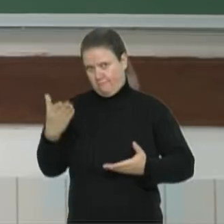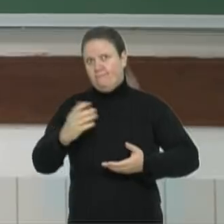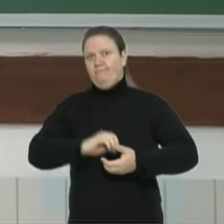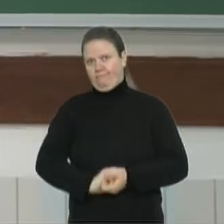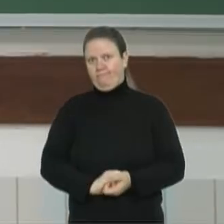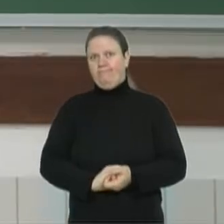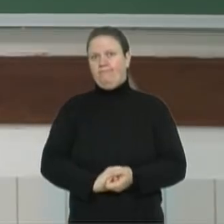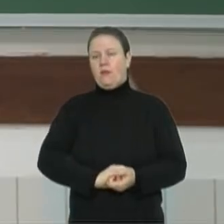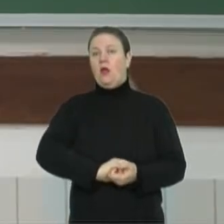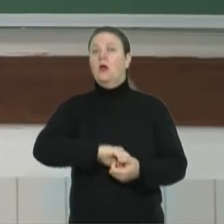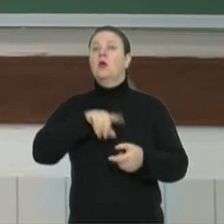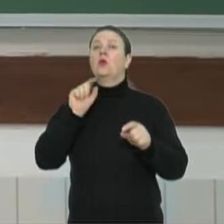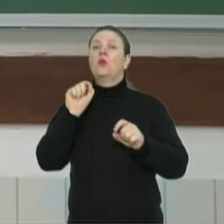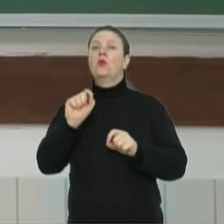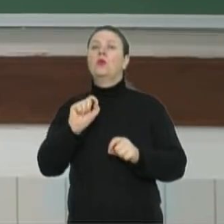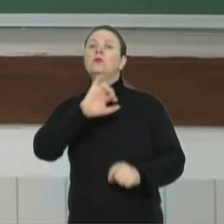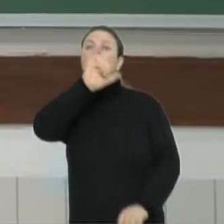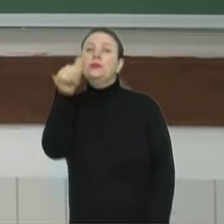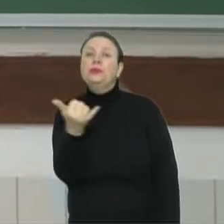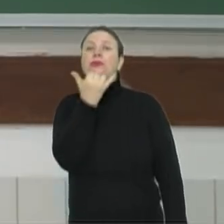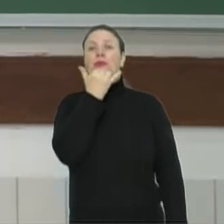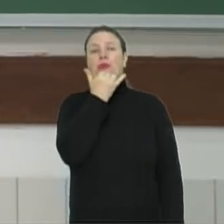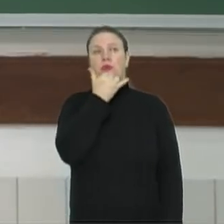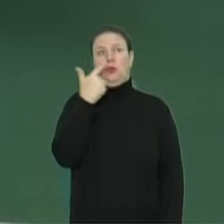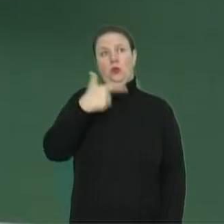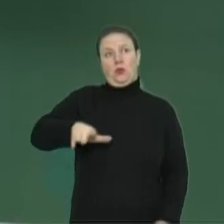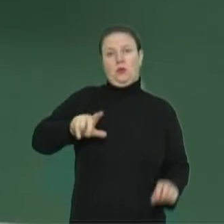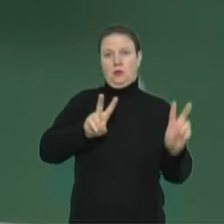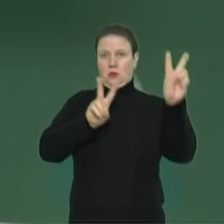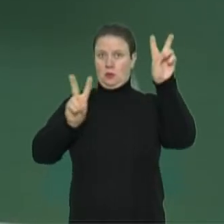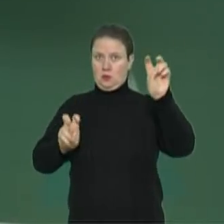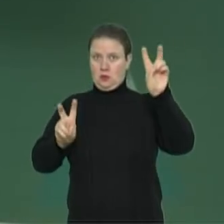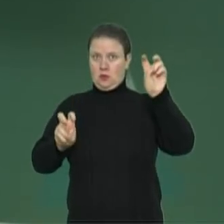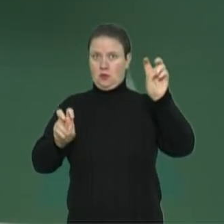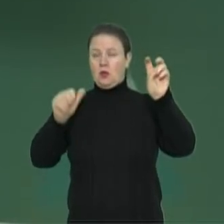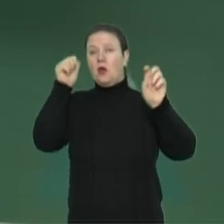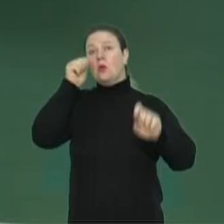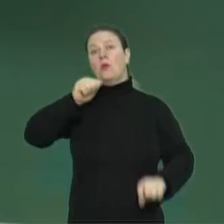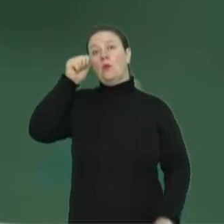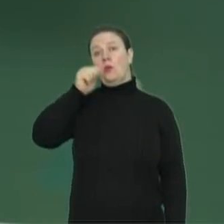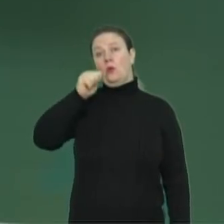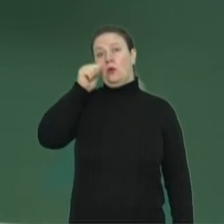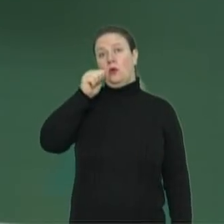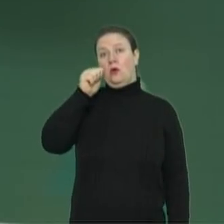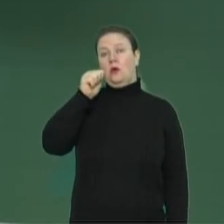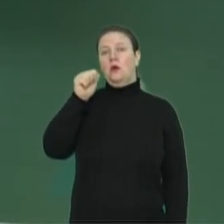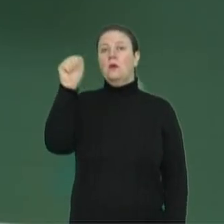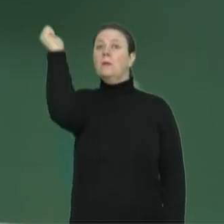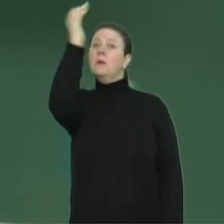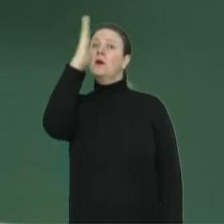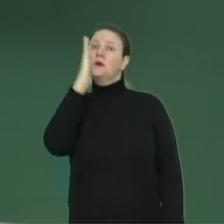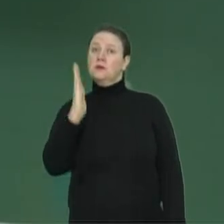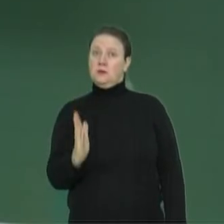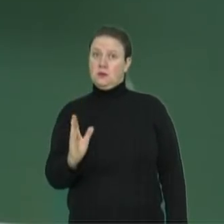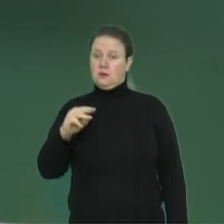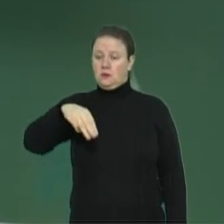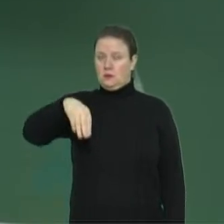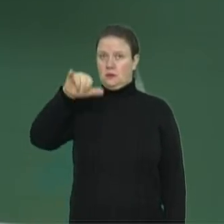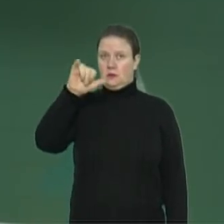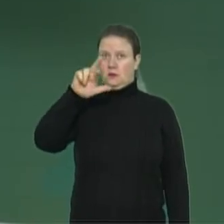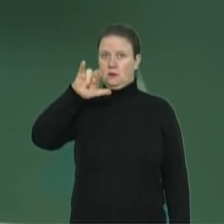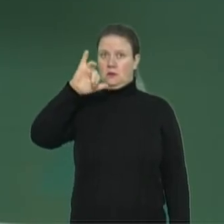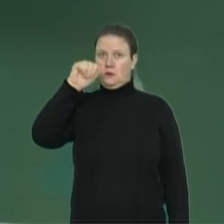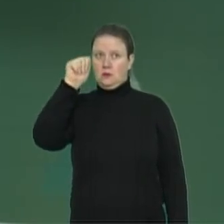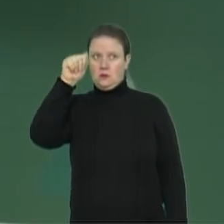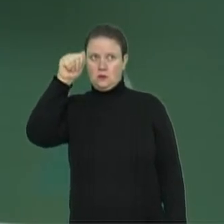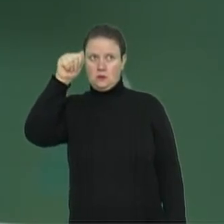Então, para justificar ainda mais esse ponto, temos uma outra citação aqui de uma antropóloga brasileira, né, estudiosa do pensamento de